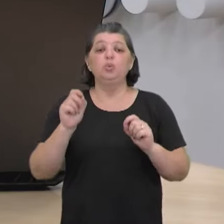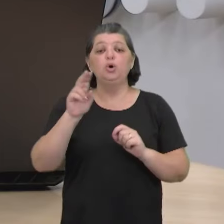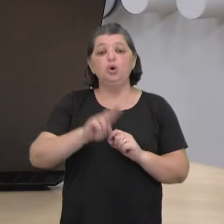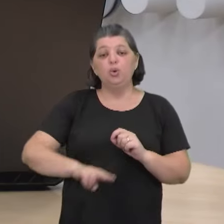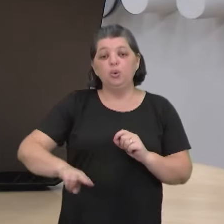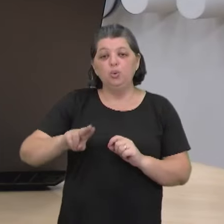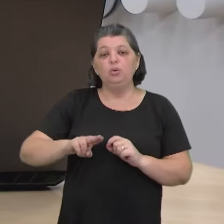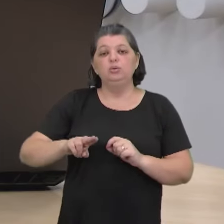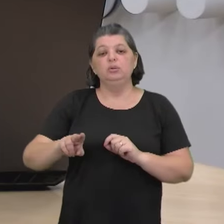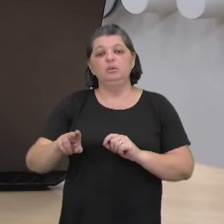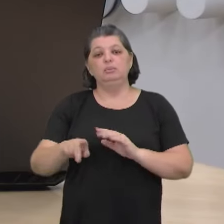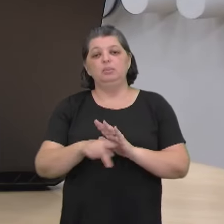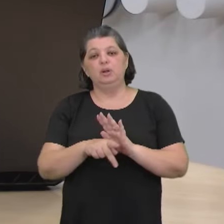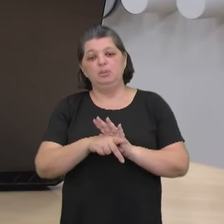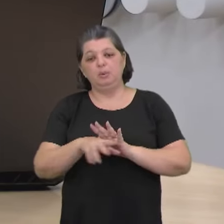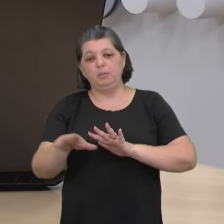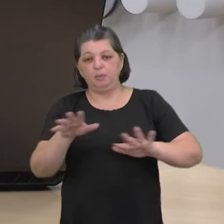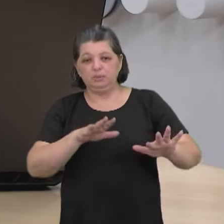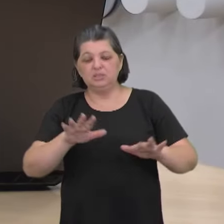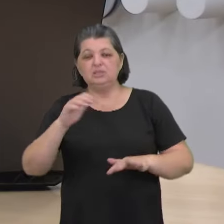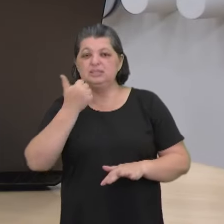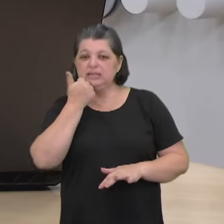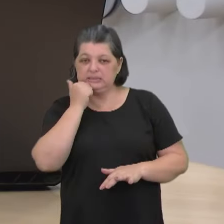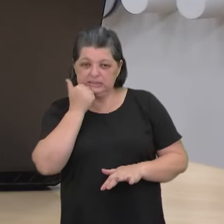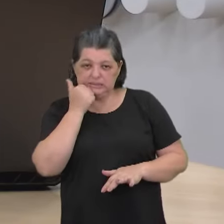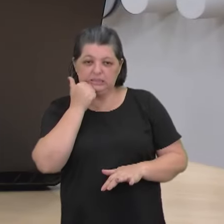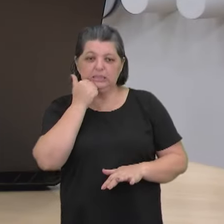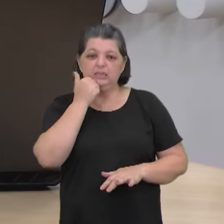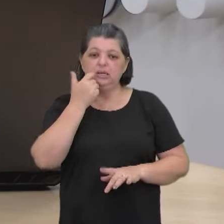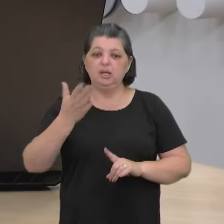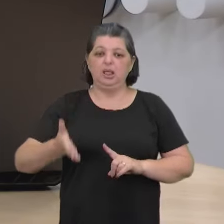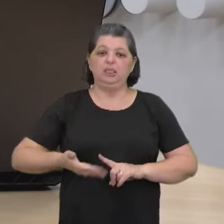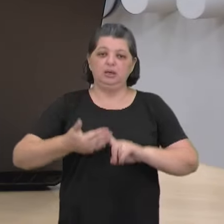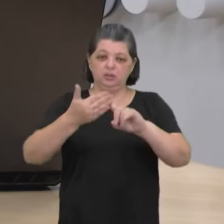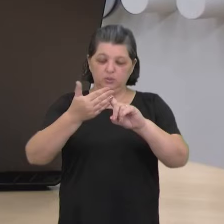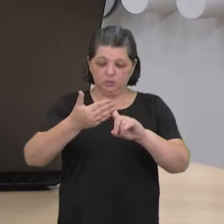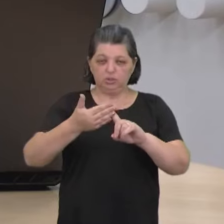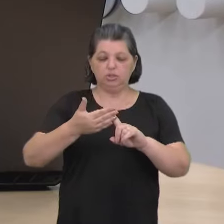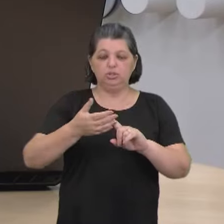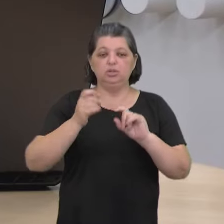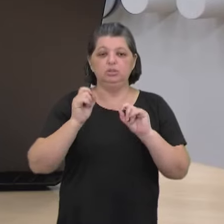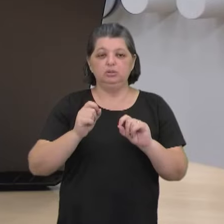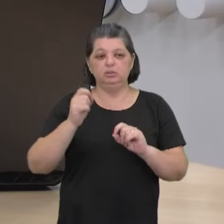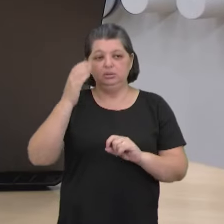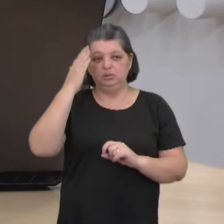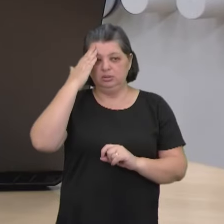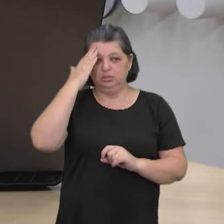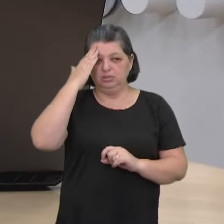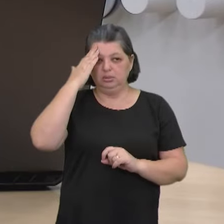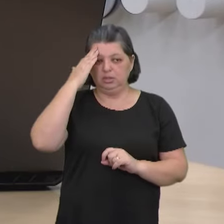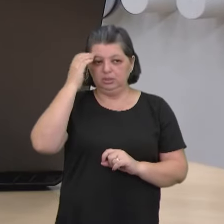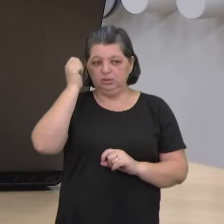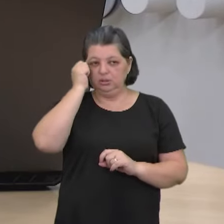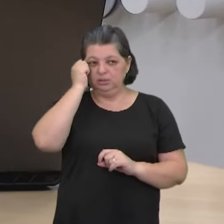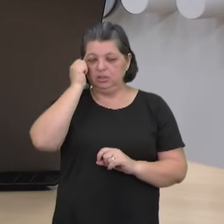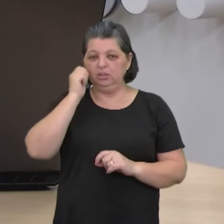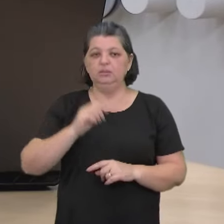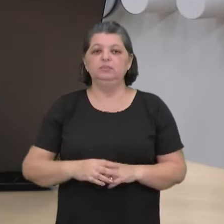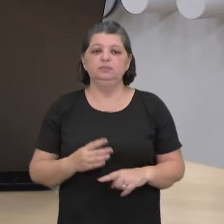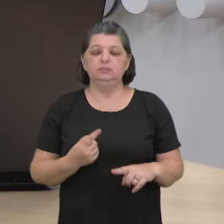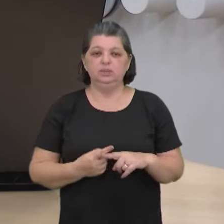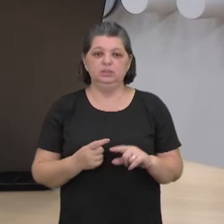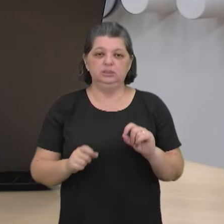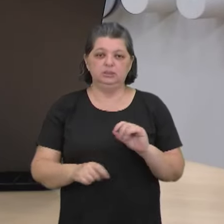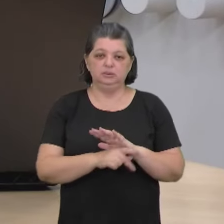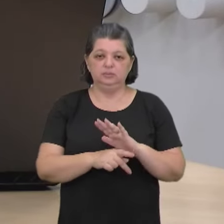a mobilização das ciências, saberes e tecnologias em nome do extermínio